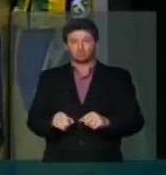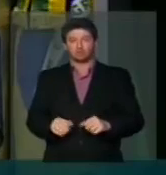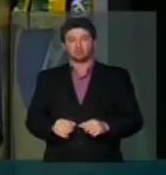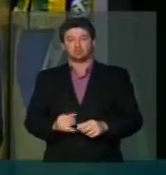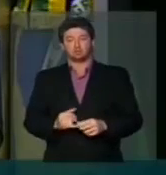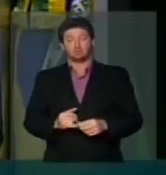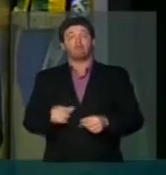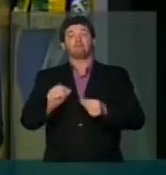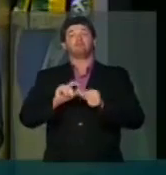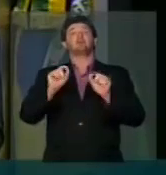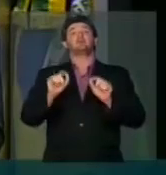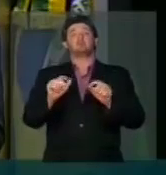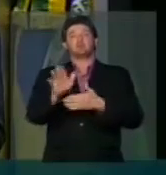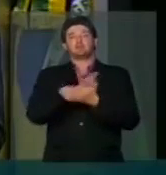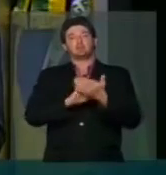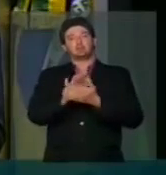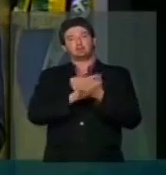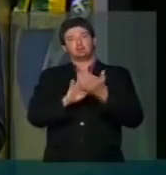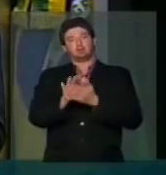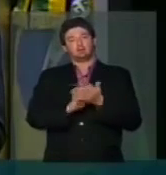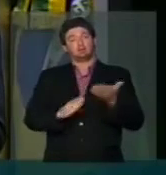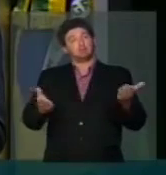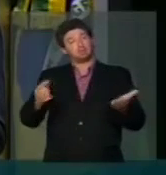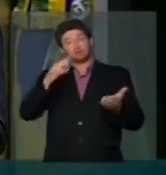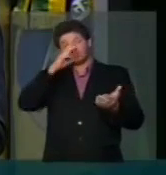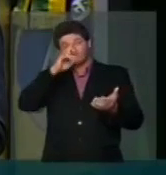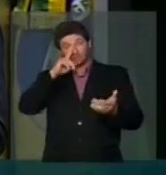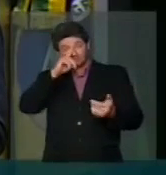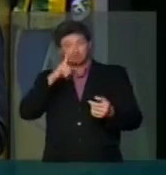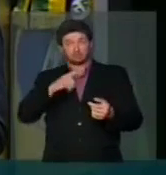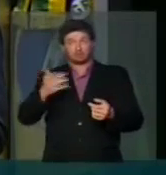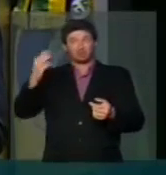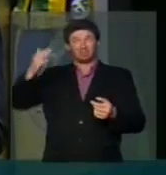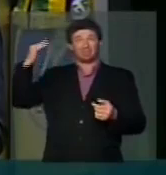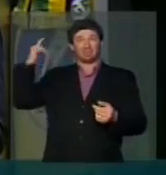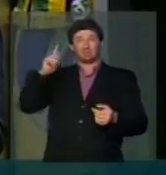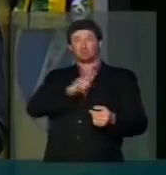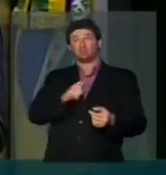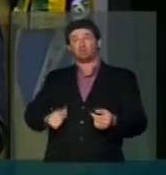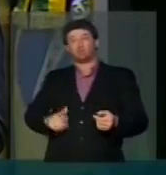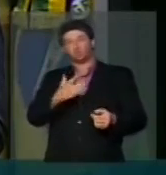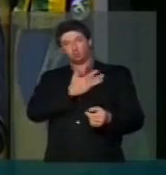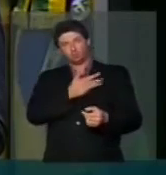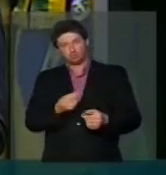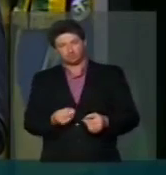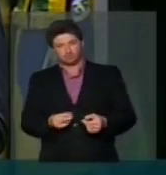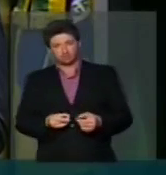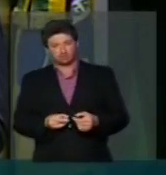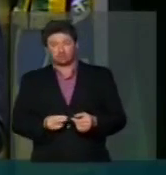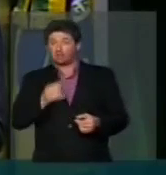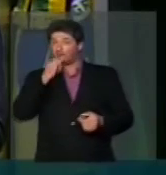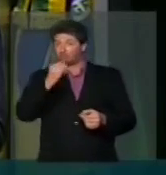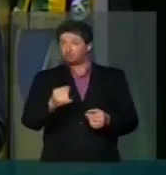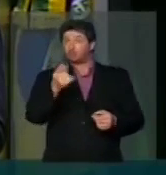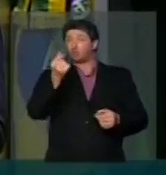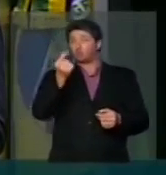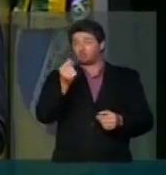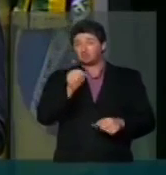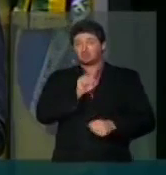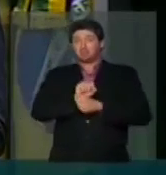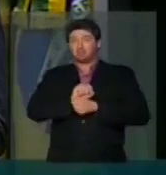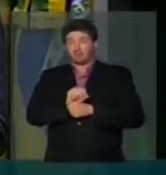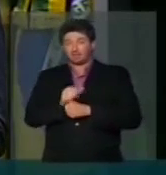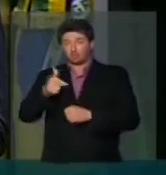Não fizeram as reformas. E são riscos que vêm desde o governo Lula. Avisaram que os preços represados